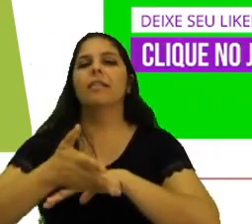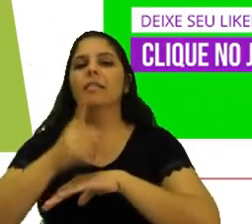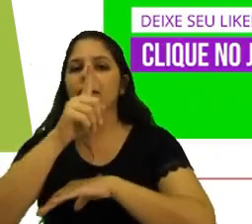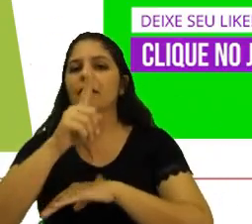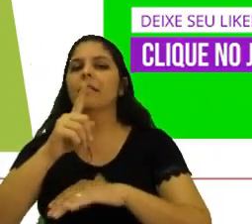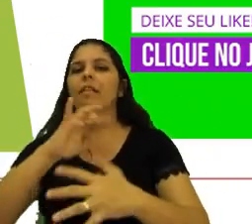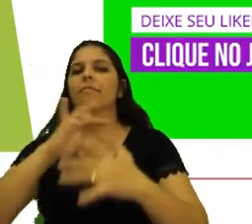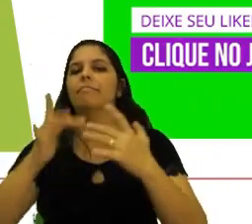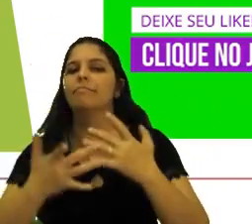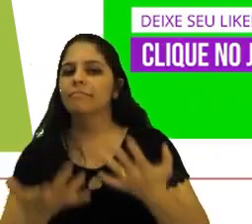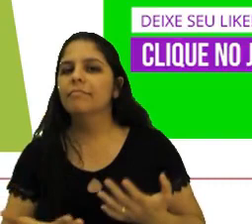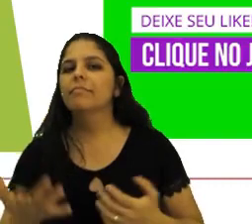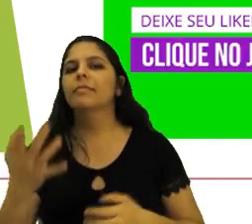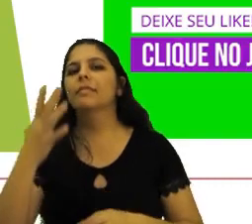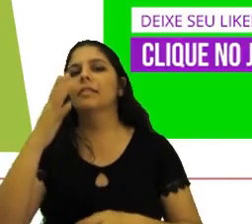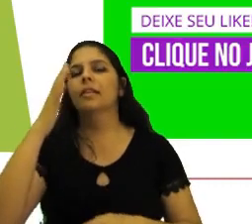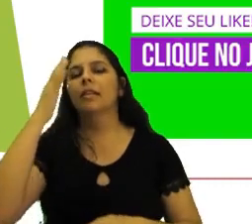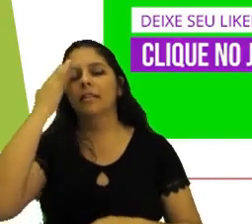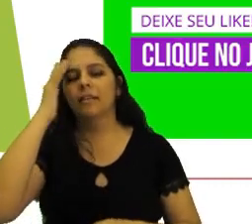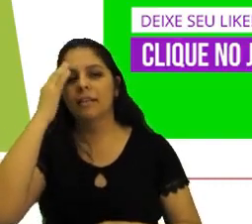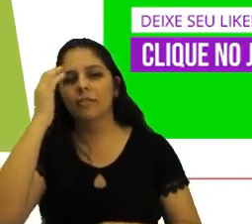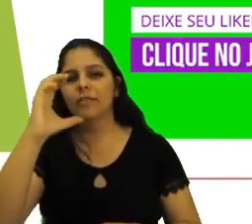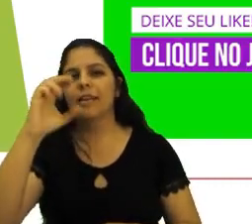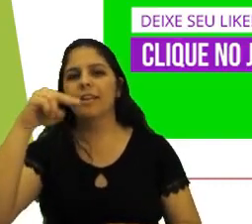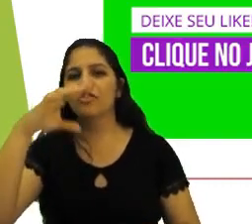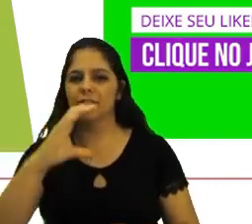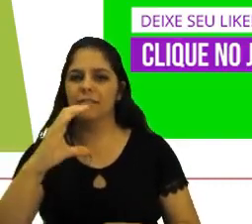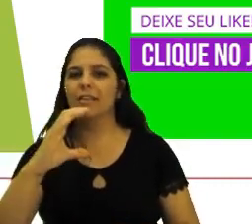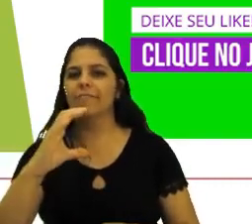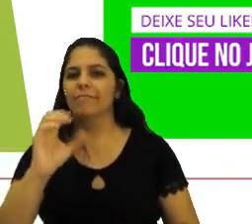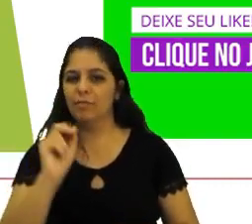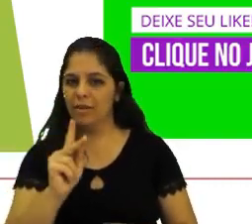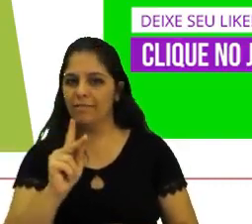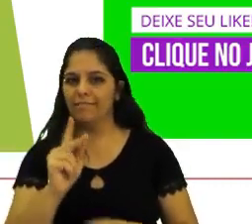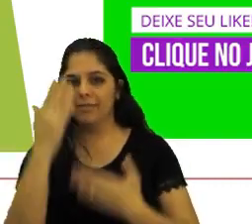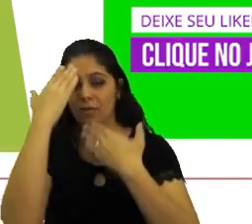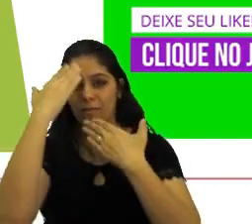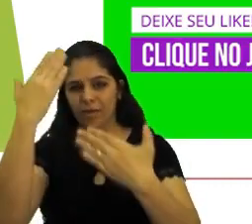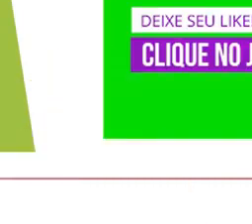explicando sobre o CNC e as programações iniciais, ok? Muito obrigado e até mais.